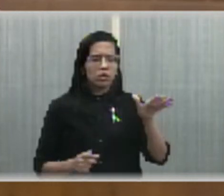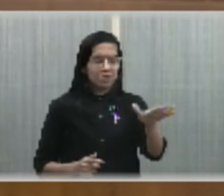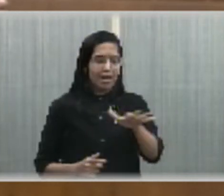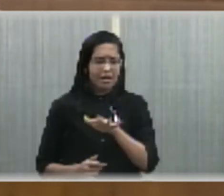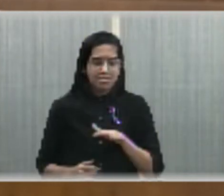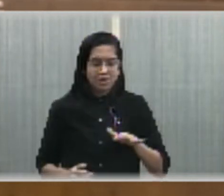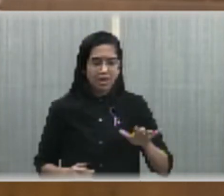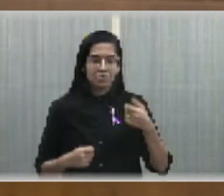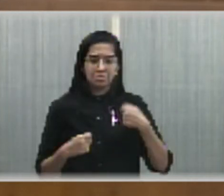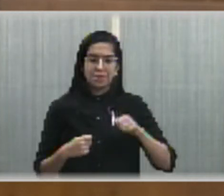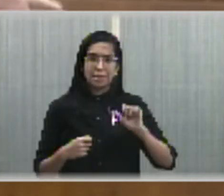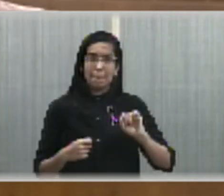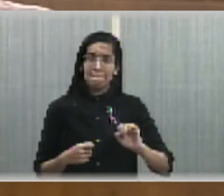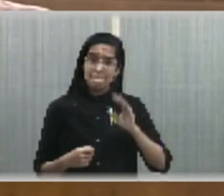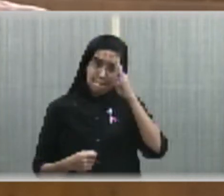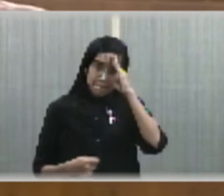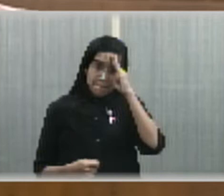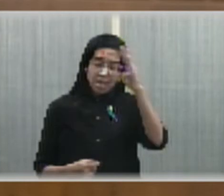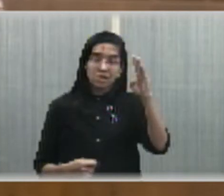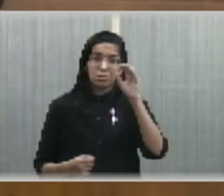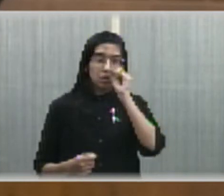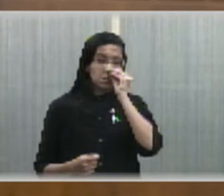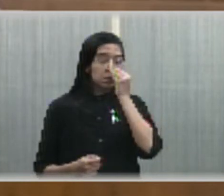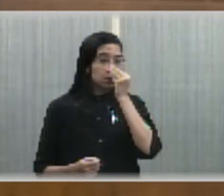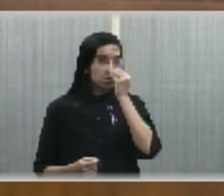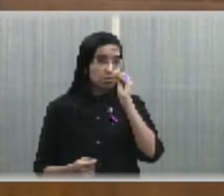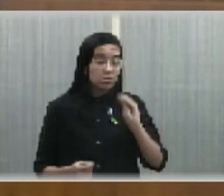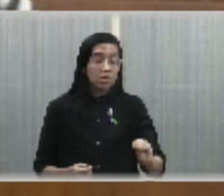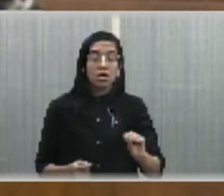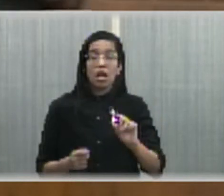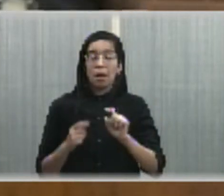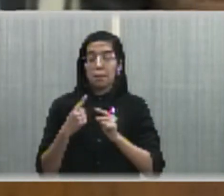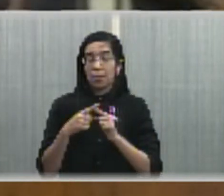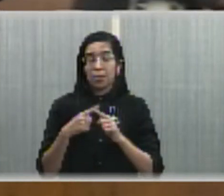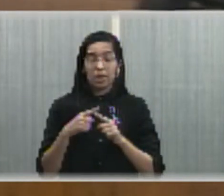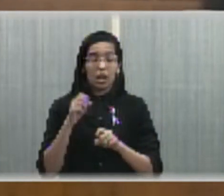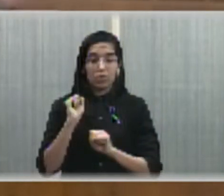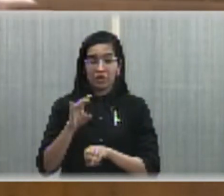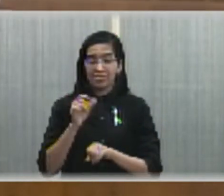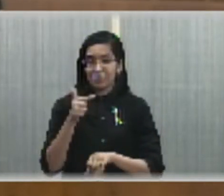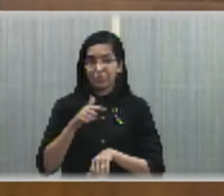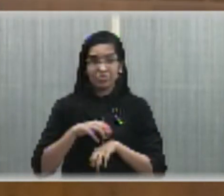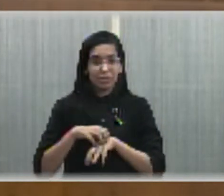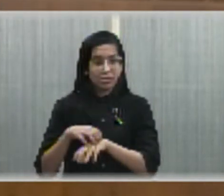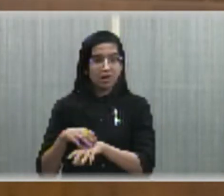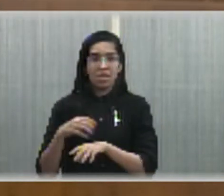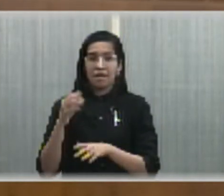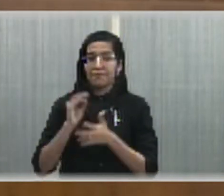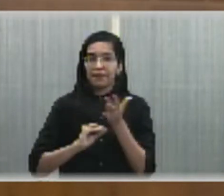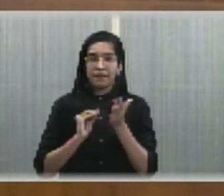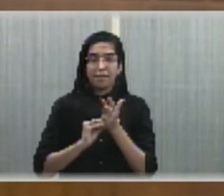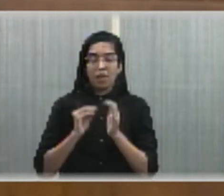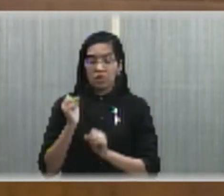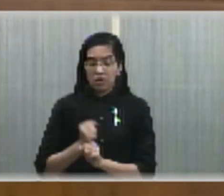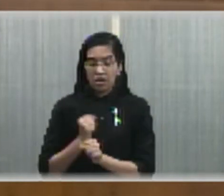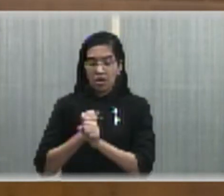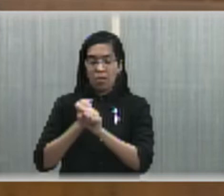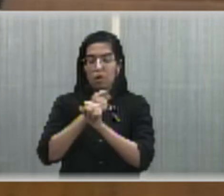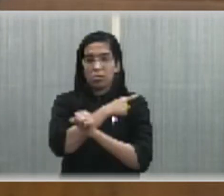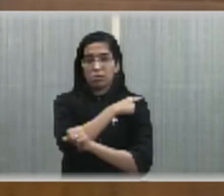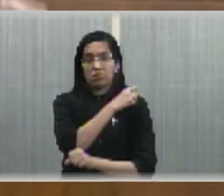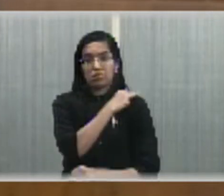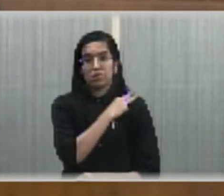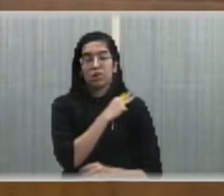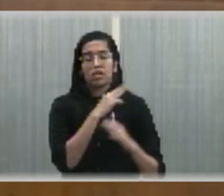que ser prioridade. A educação, acabei de falar, não tem transporte escolar, não concluíram a obra do Colégio do Ensino Médio, não